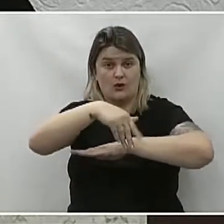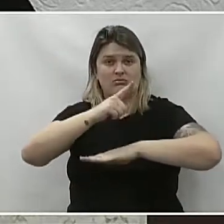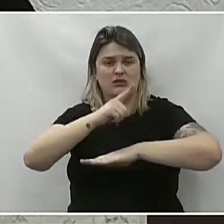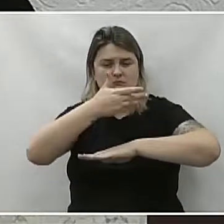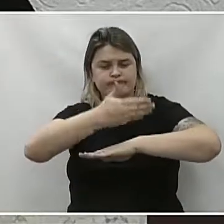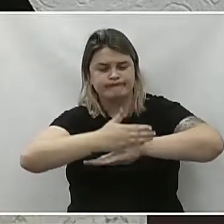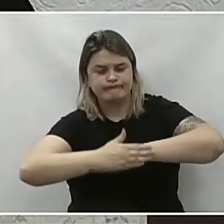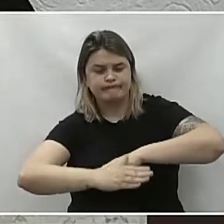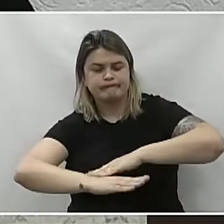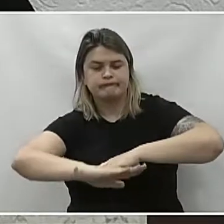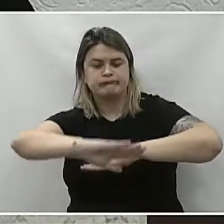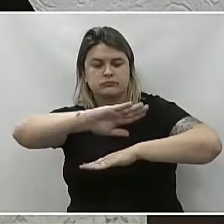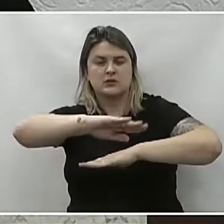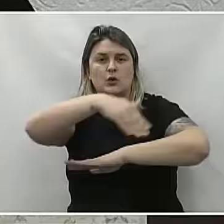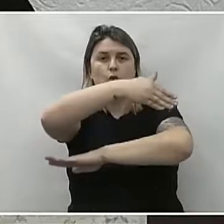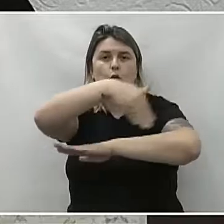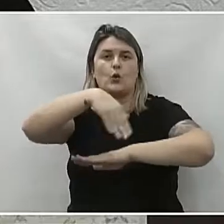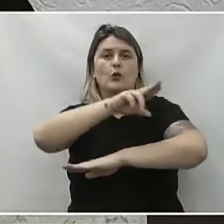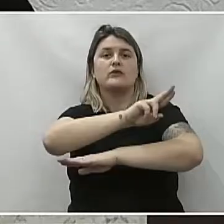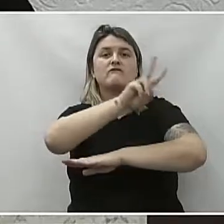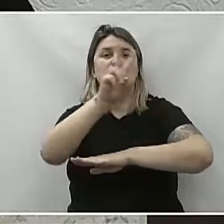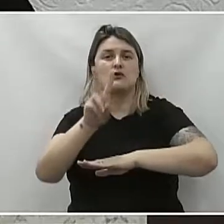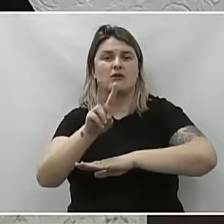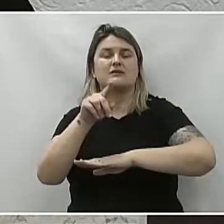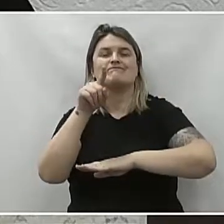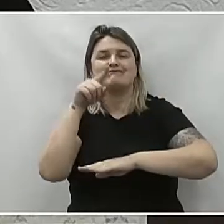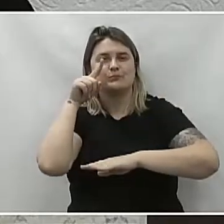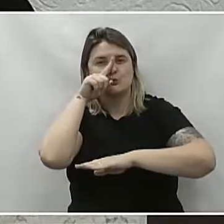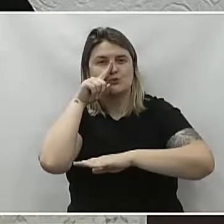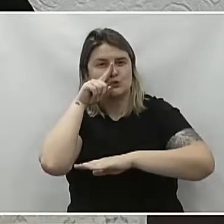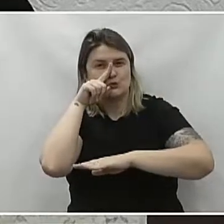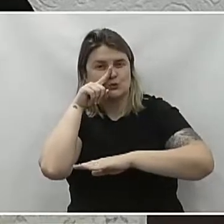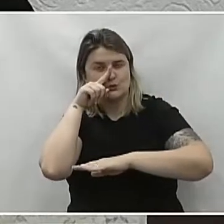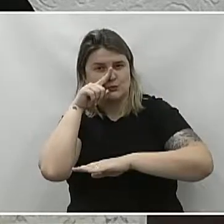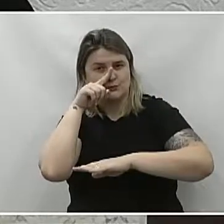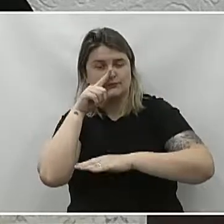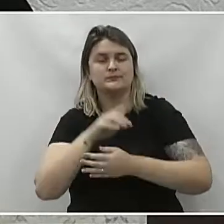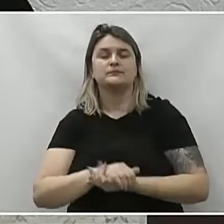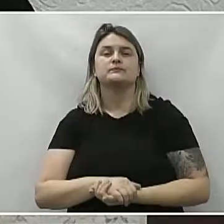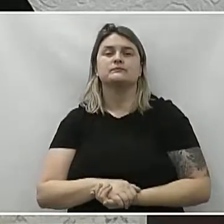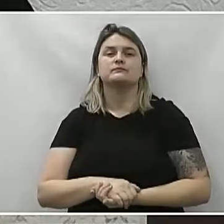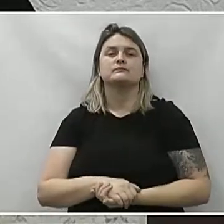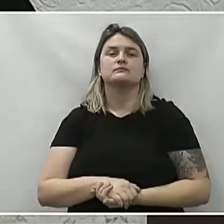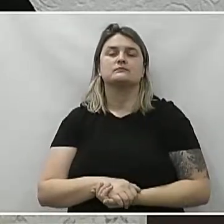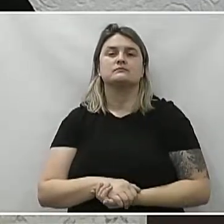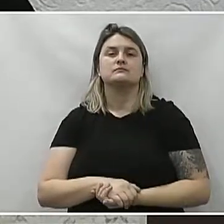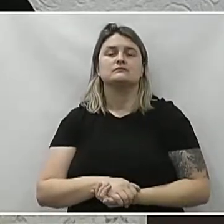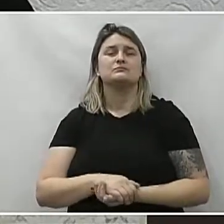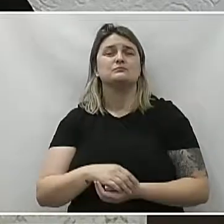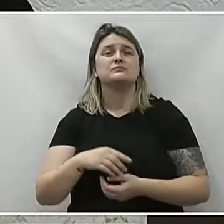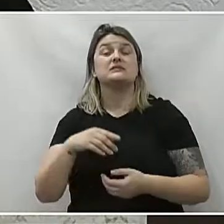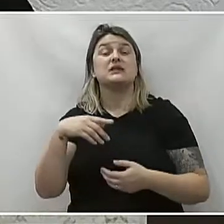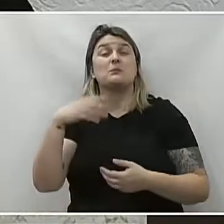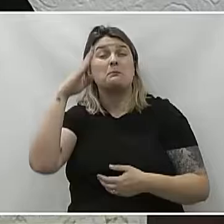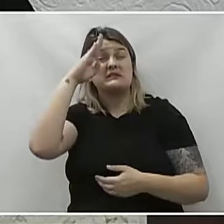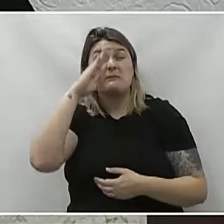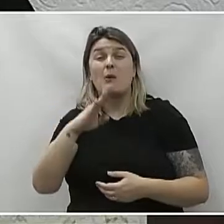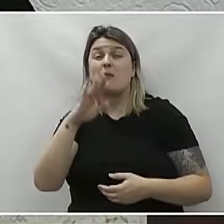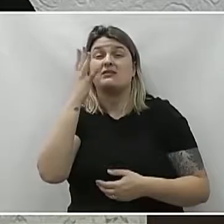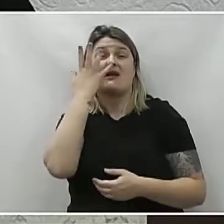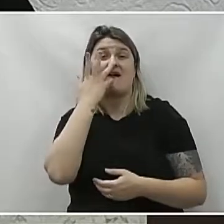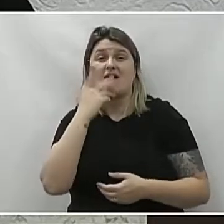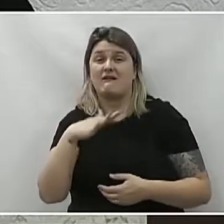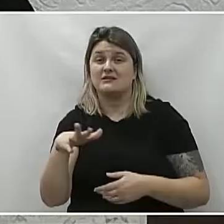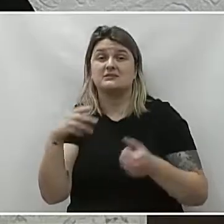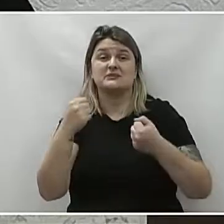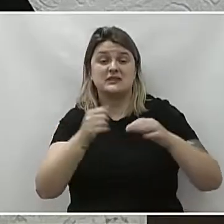na lateral da Rua União da Vitória oferece risco para toda a população que passa pela região, principalmente as crianças, por